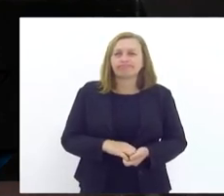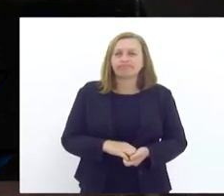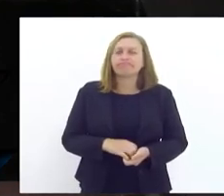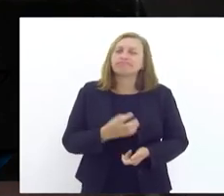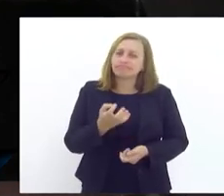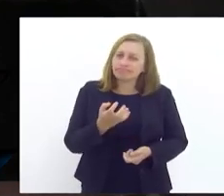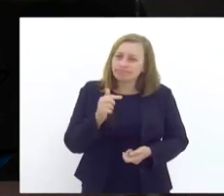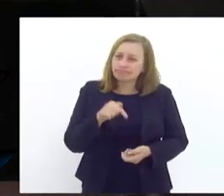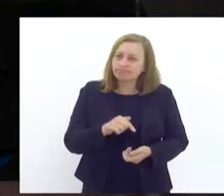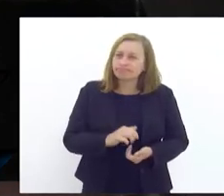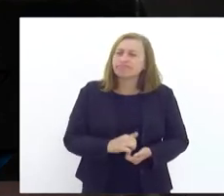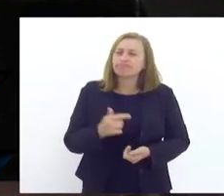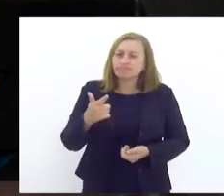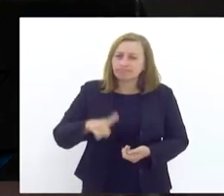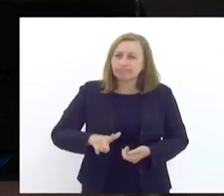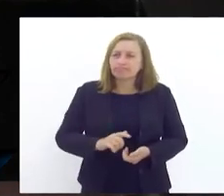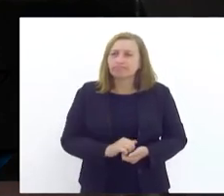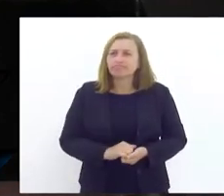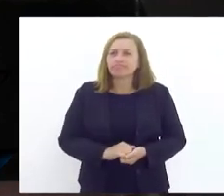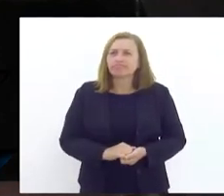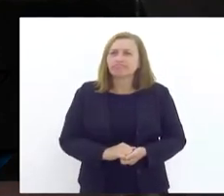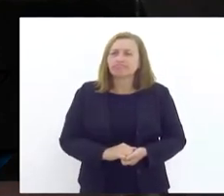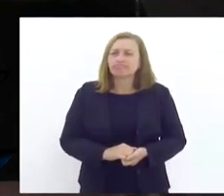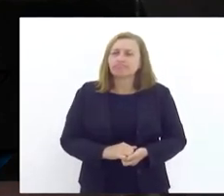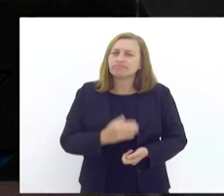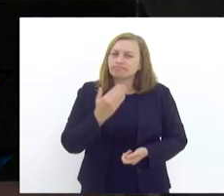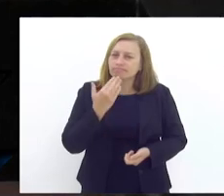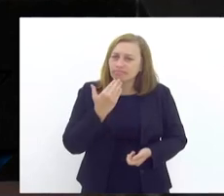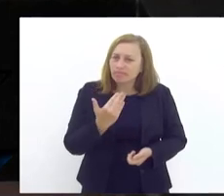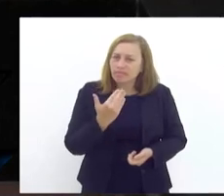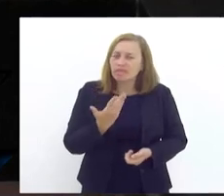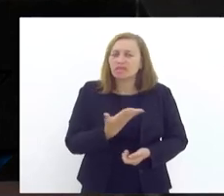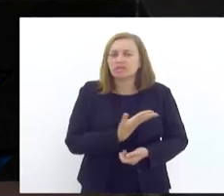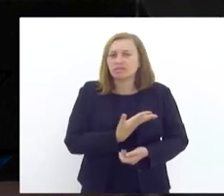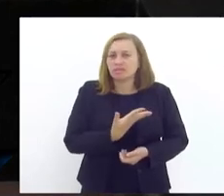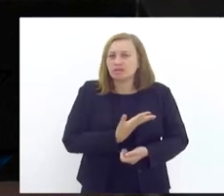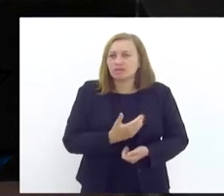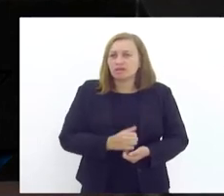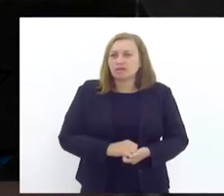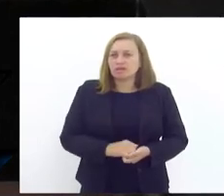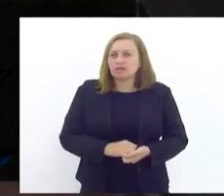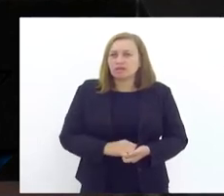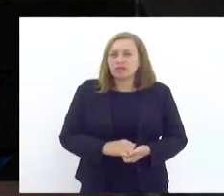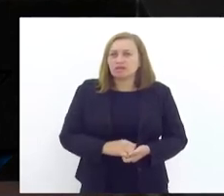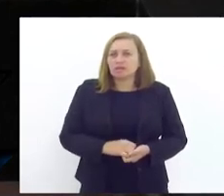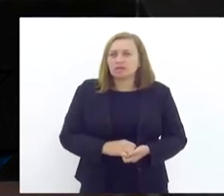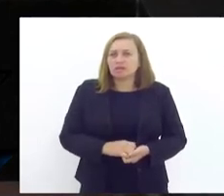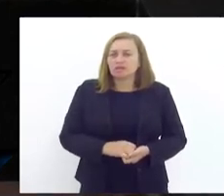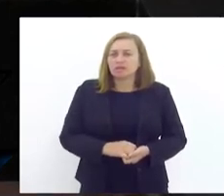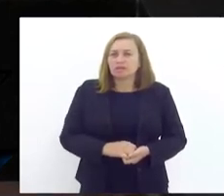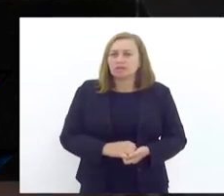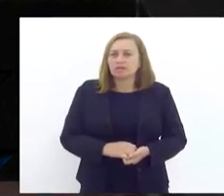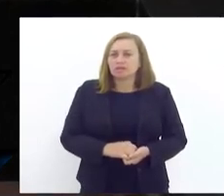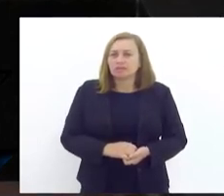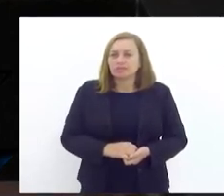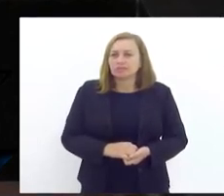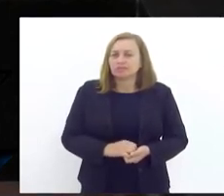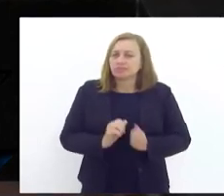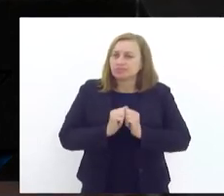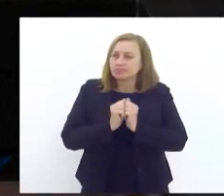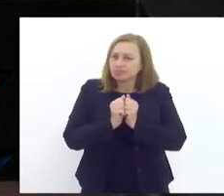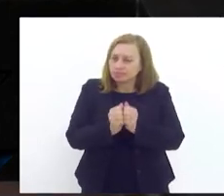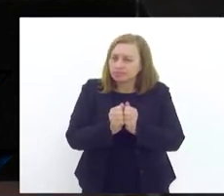que era que mais uma vez pedi eu Nobres para a gente fazer uma Força